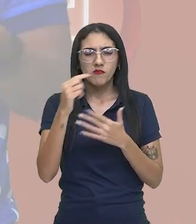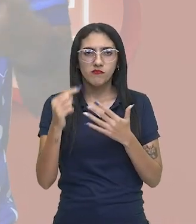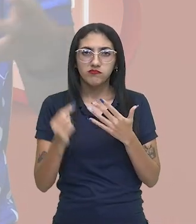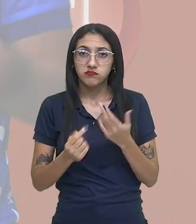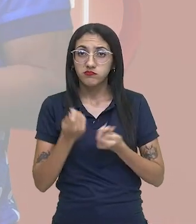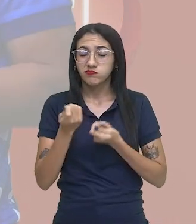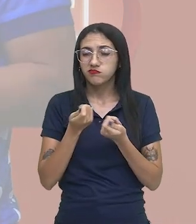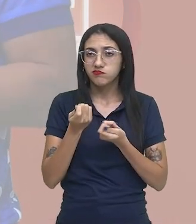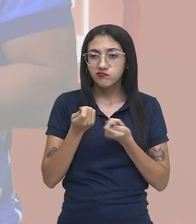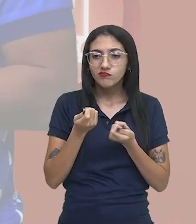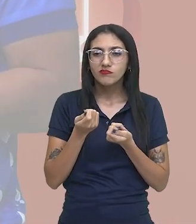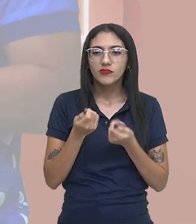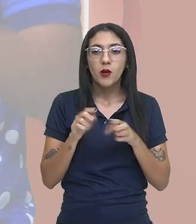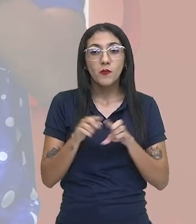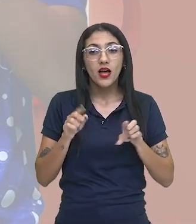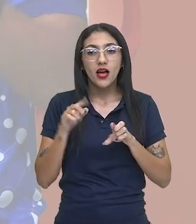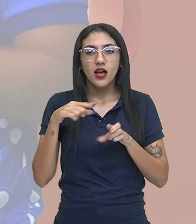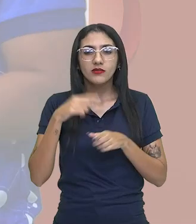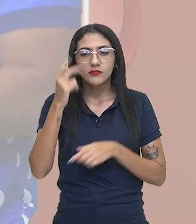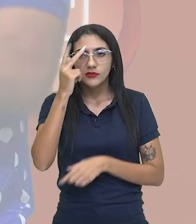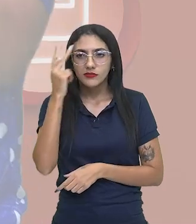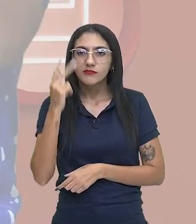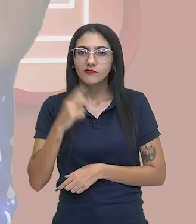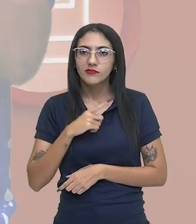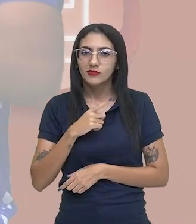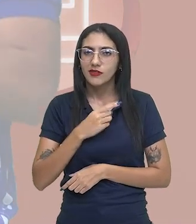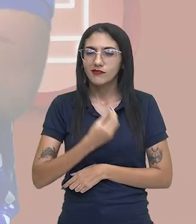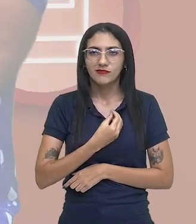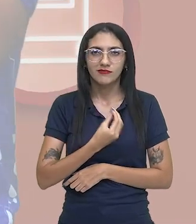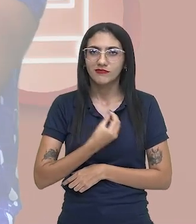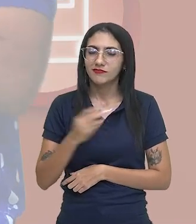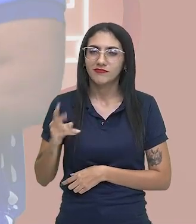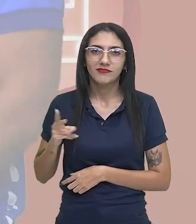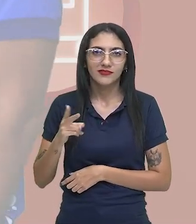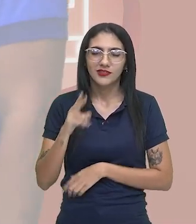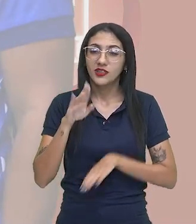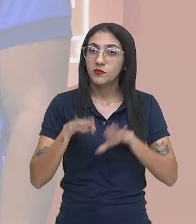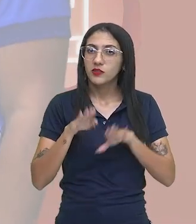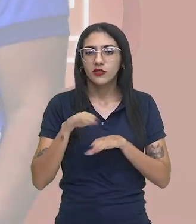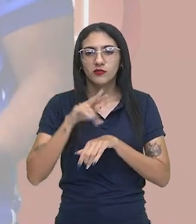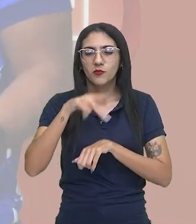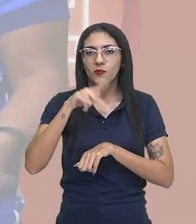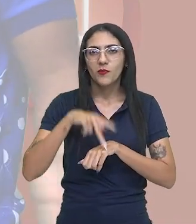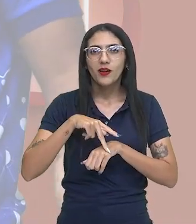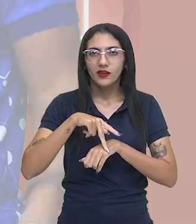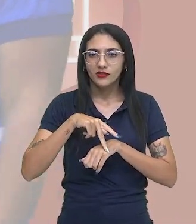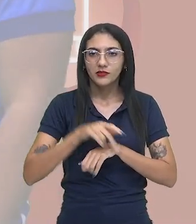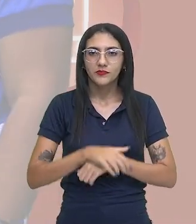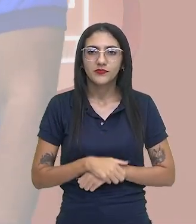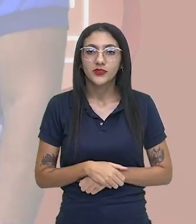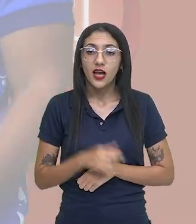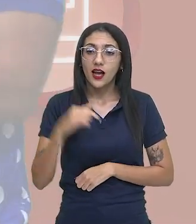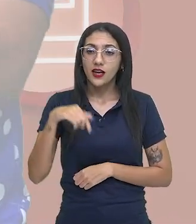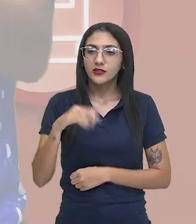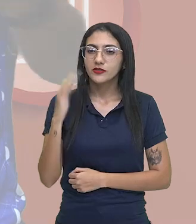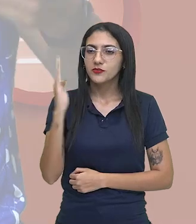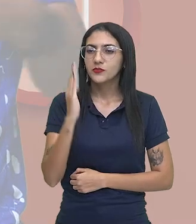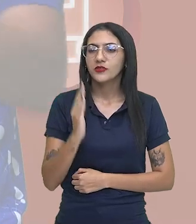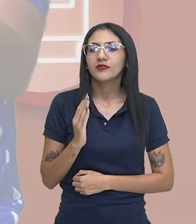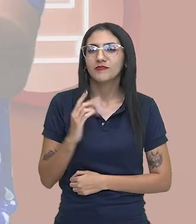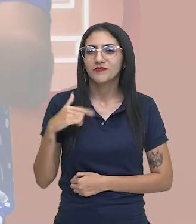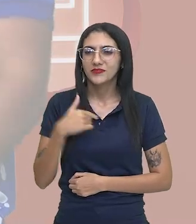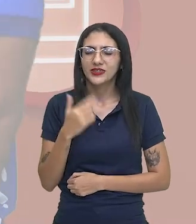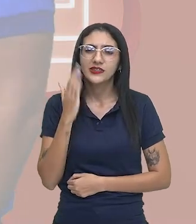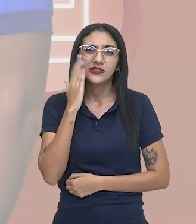gerenciar, mas as pessoas estão aí, né, existindo, da maneira como cada dinâmica de cada país acontece. Aqui no Brasil a gente sabe também como é,